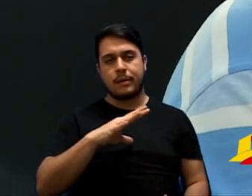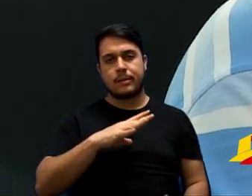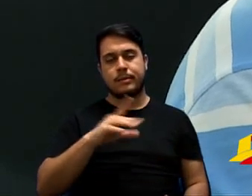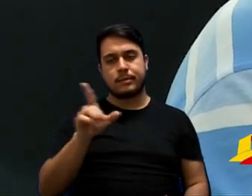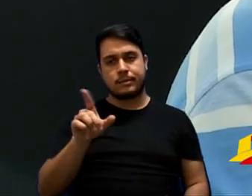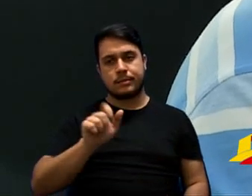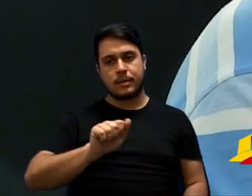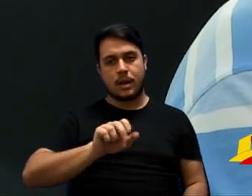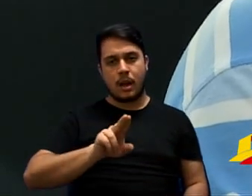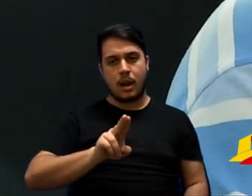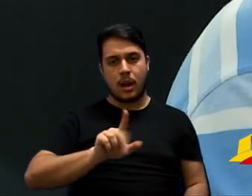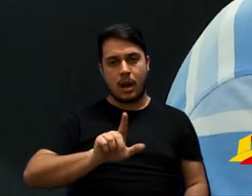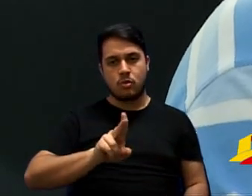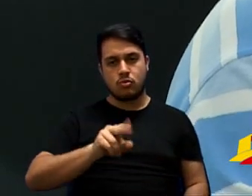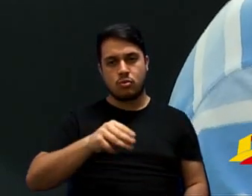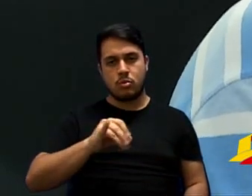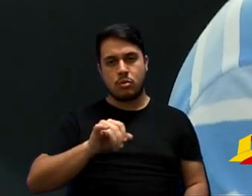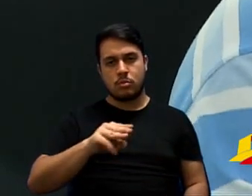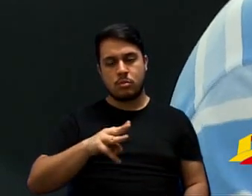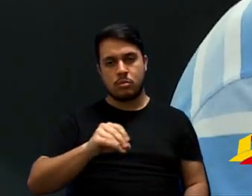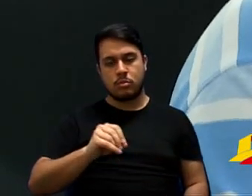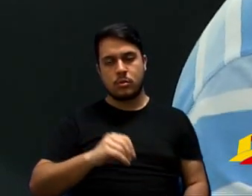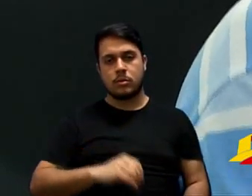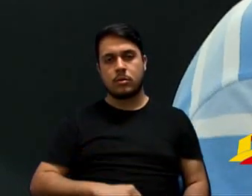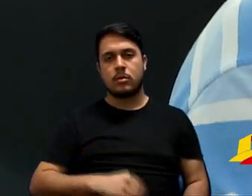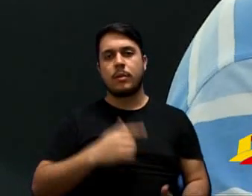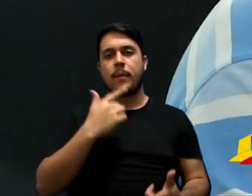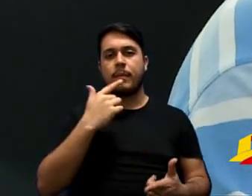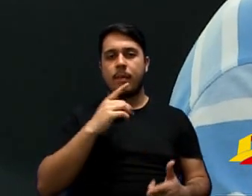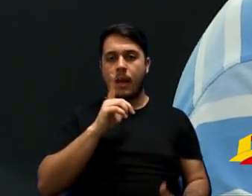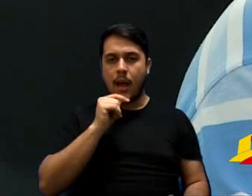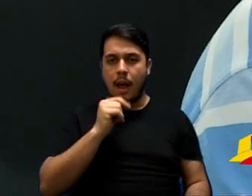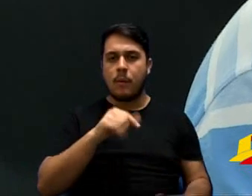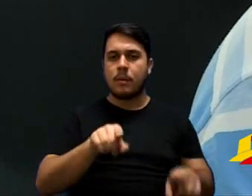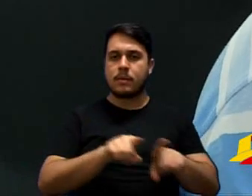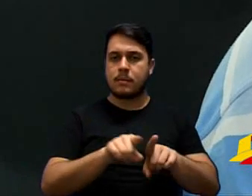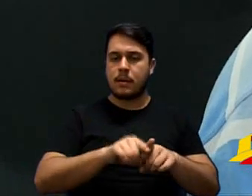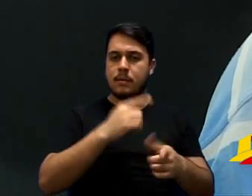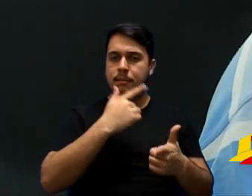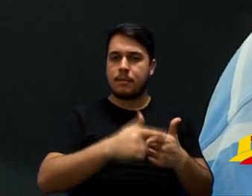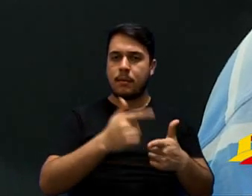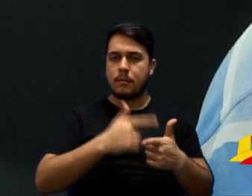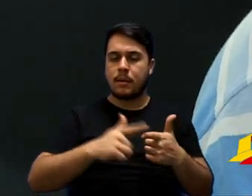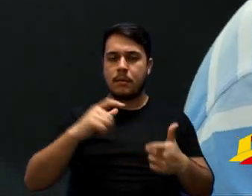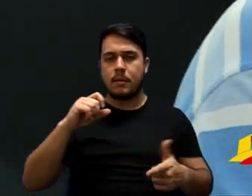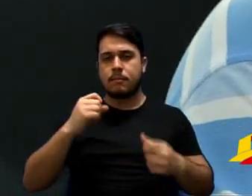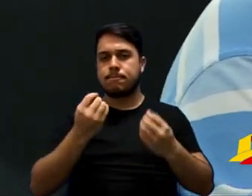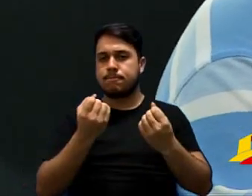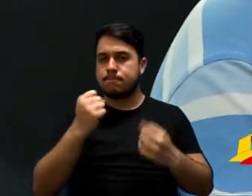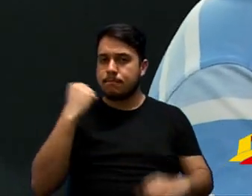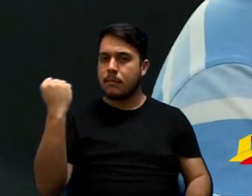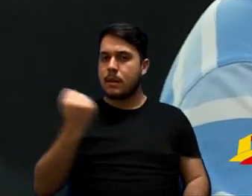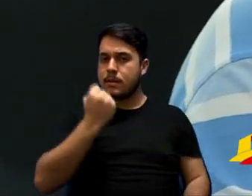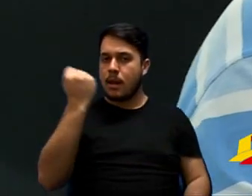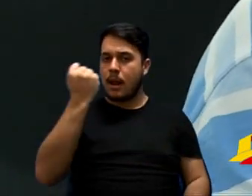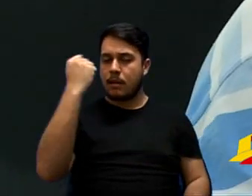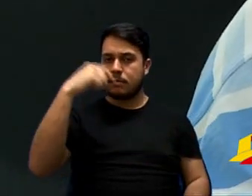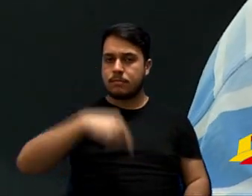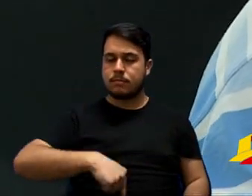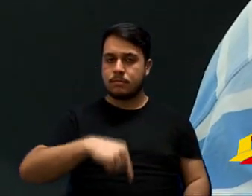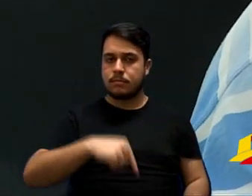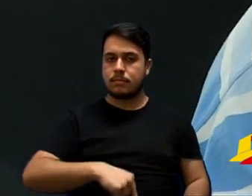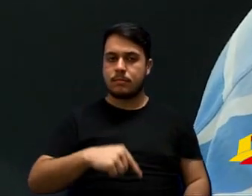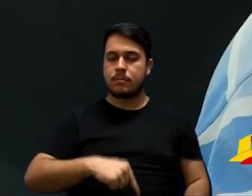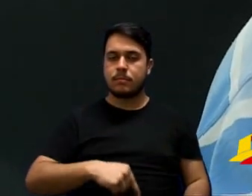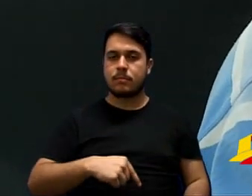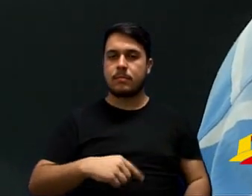temos em relação à água problema muito mais grave ainda do que desses que falamos aqui e acho que isso talvez em relação também com